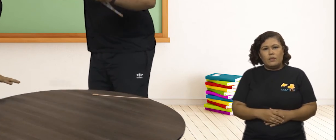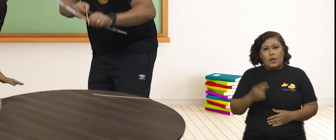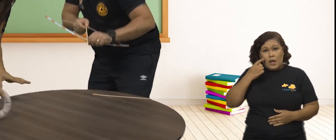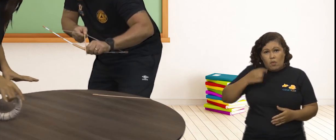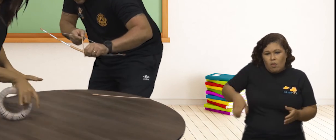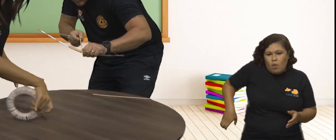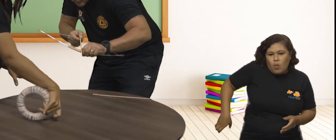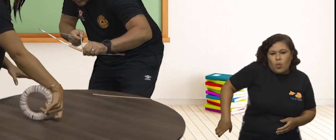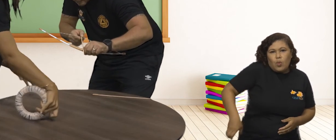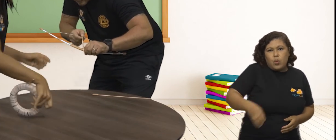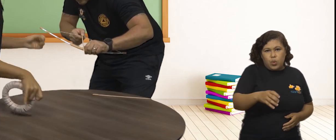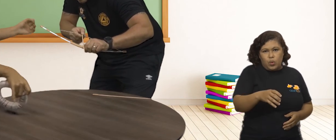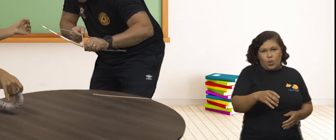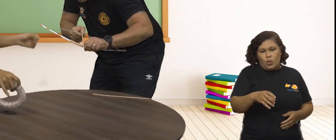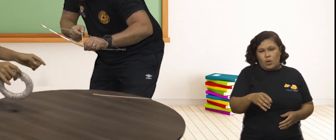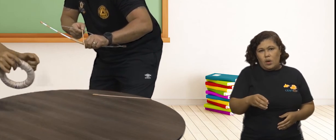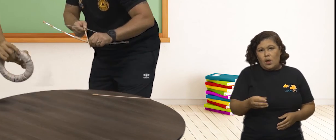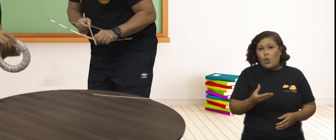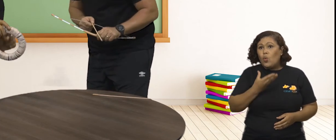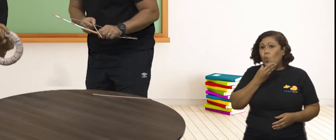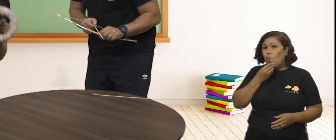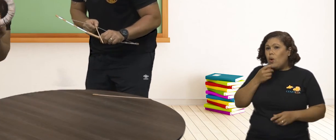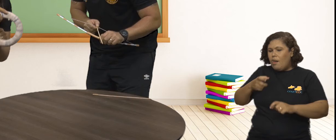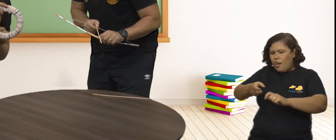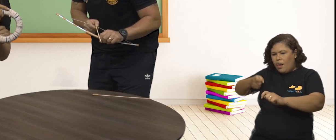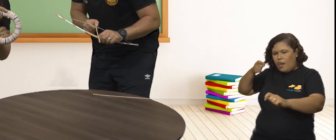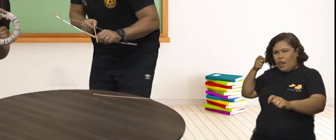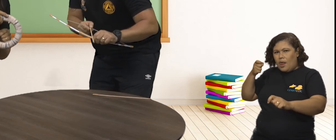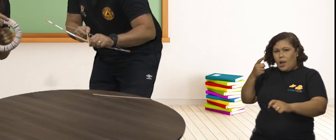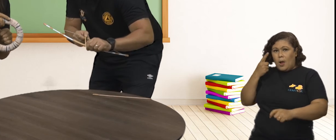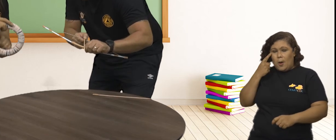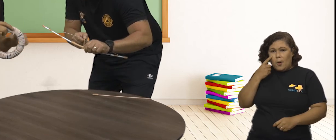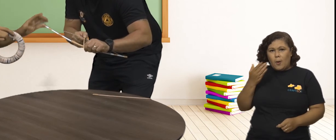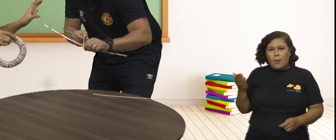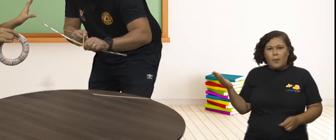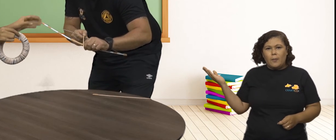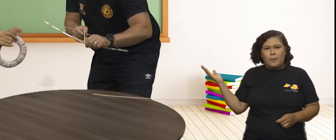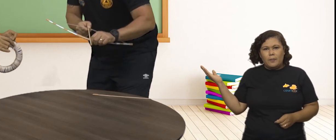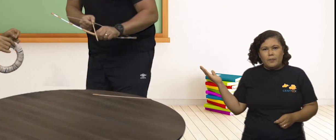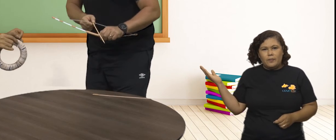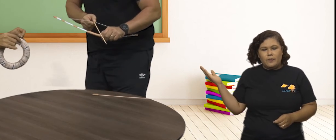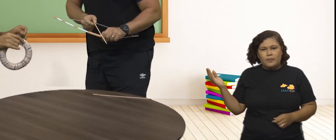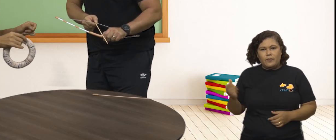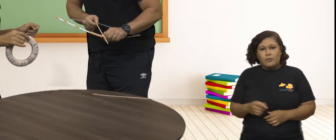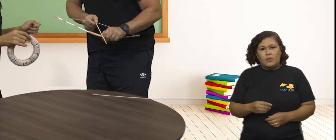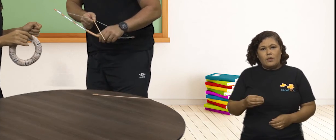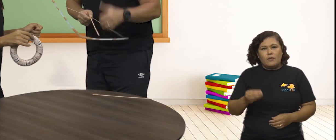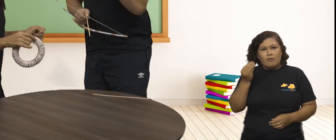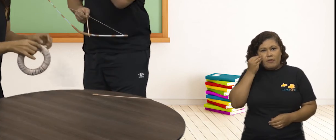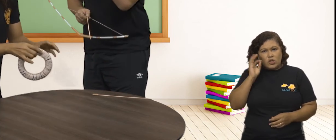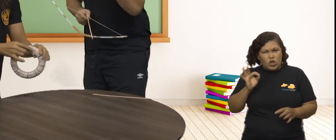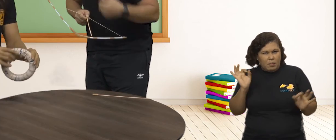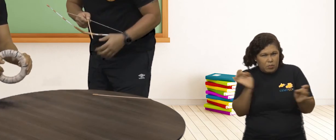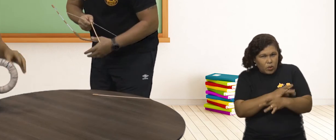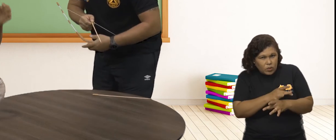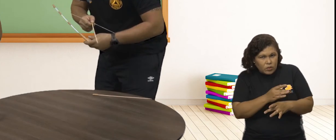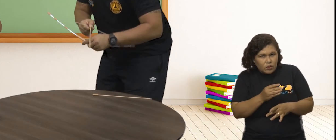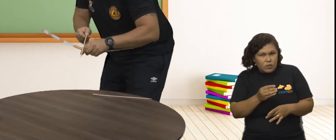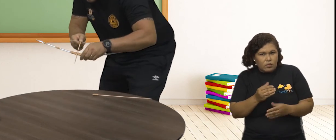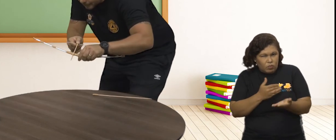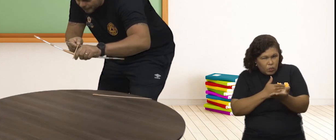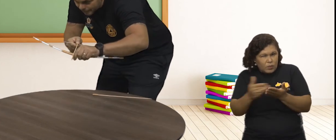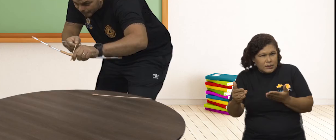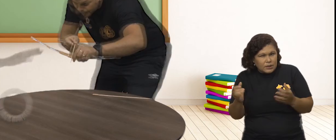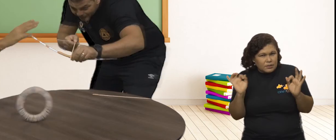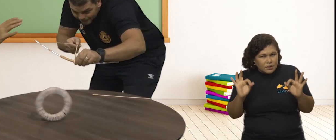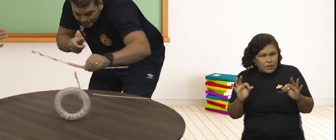Eu vou rolar aqui e o professor vai tentar acertar o tá, certo? Vamos lá, ver se ele consegue? Preparado, professor? Então